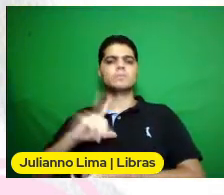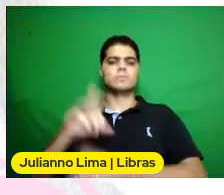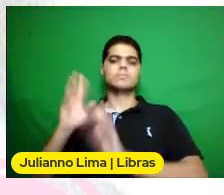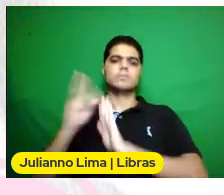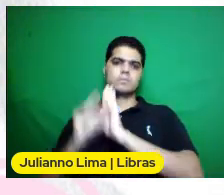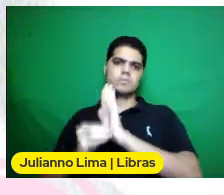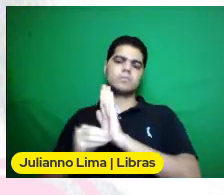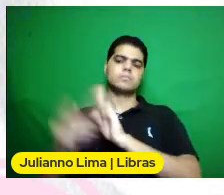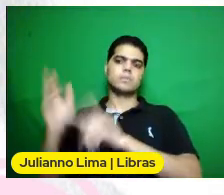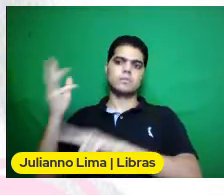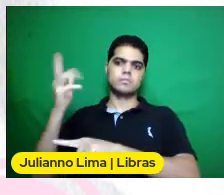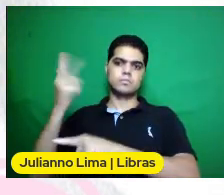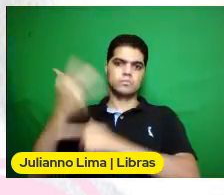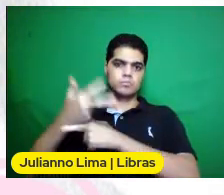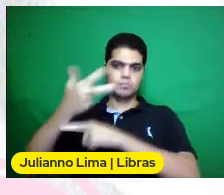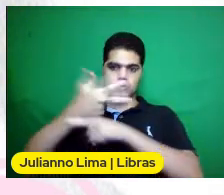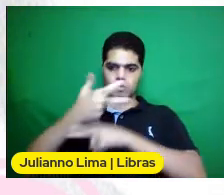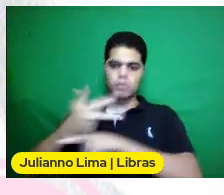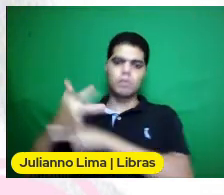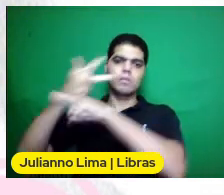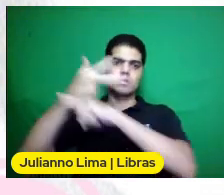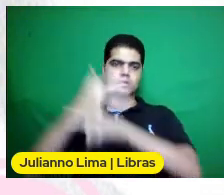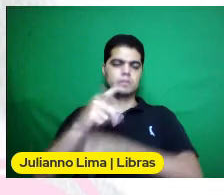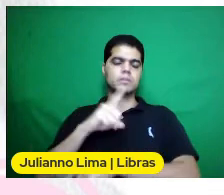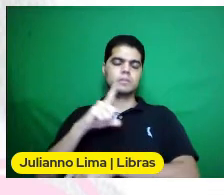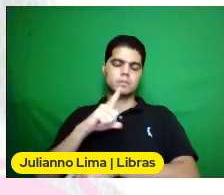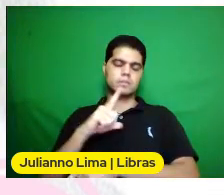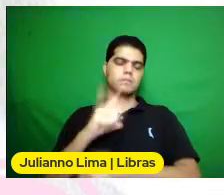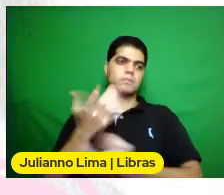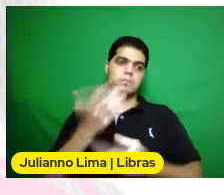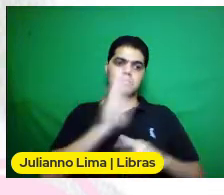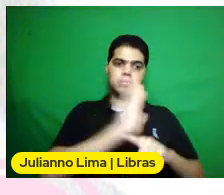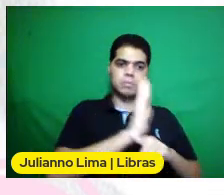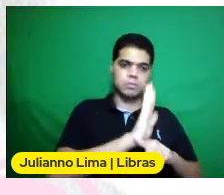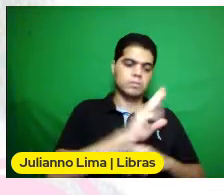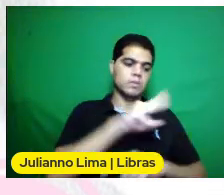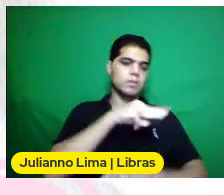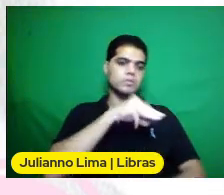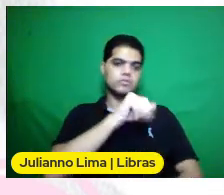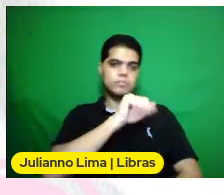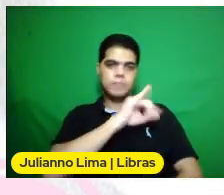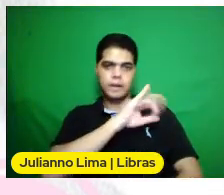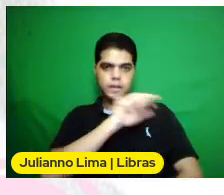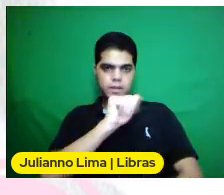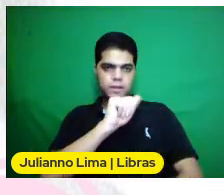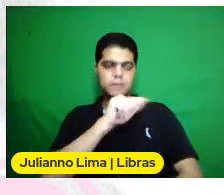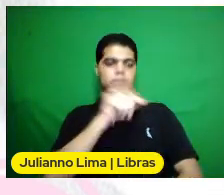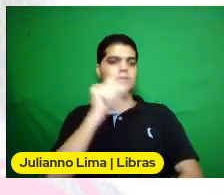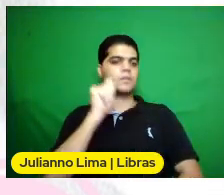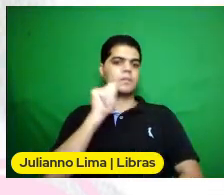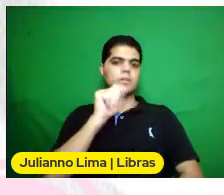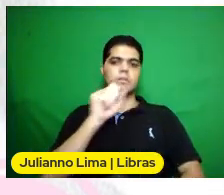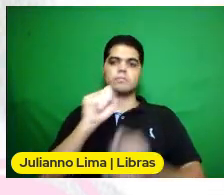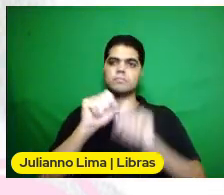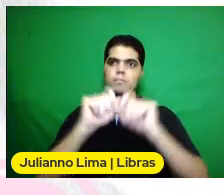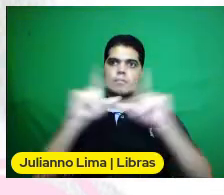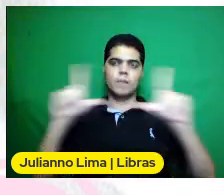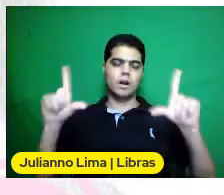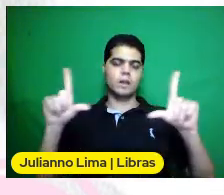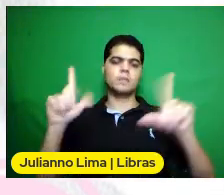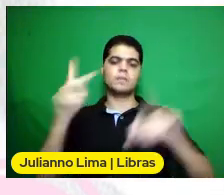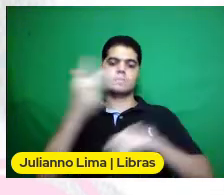vídeo que nos motivou a fazer Maria Quitéria em vídeo, tá tão amplo, né? Tão tomando